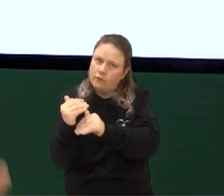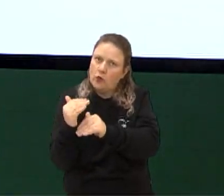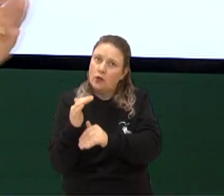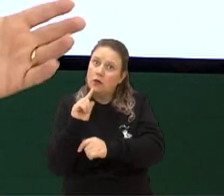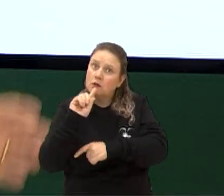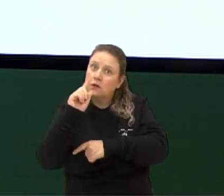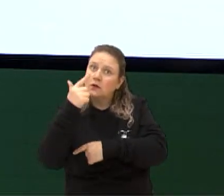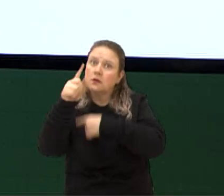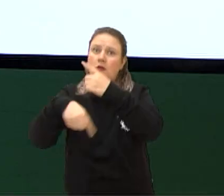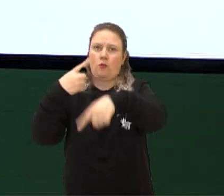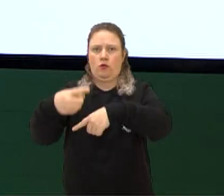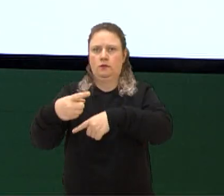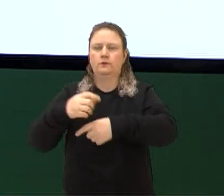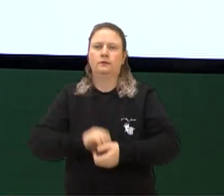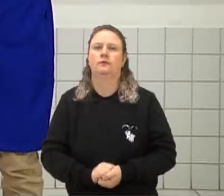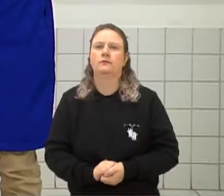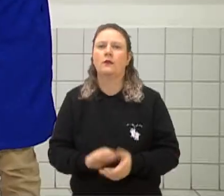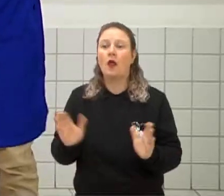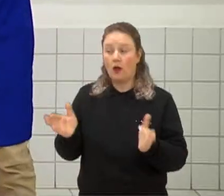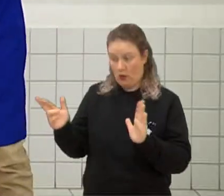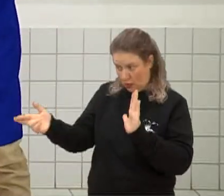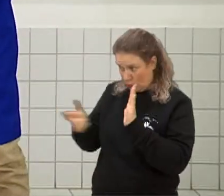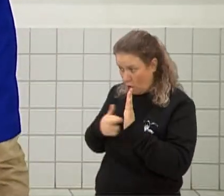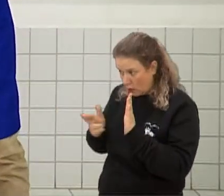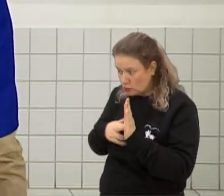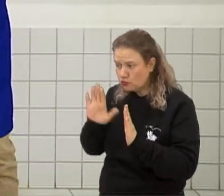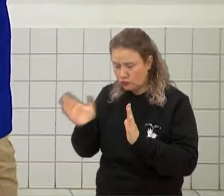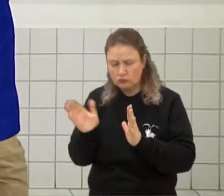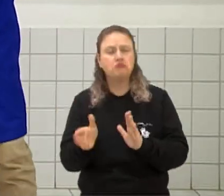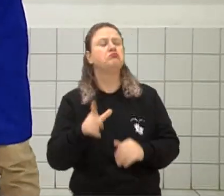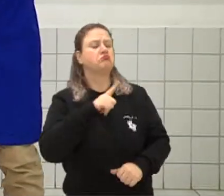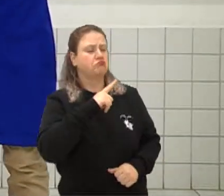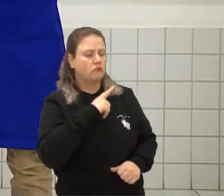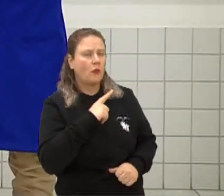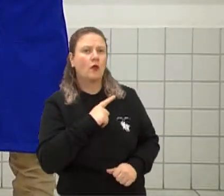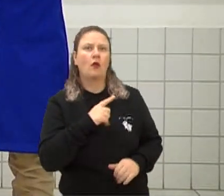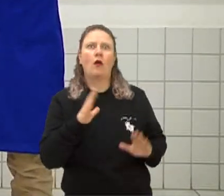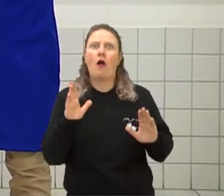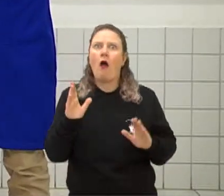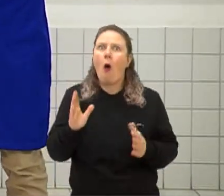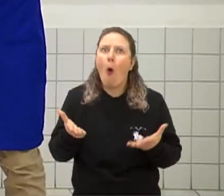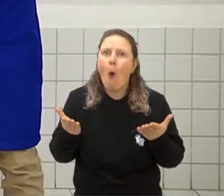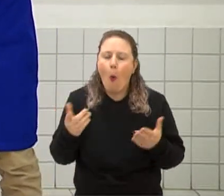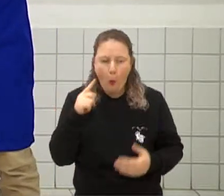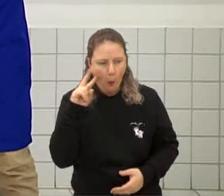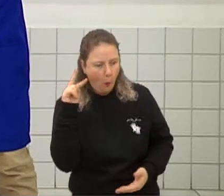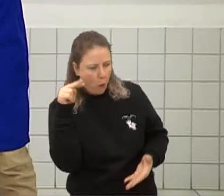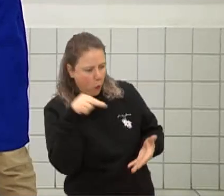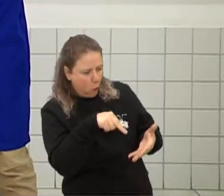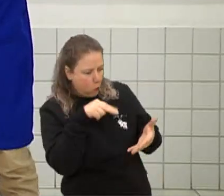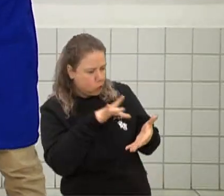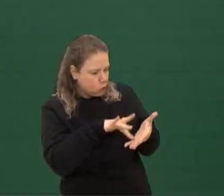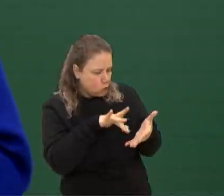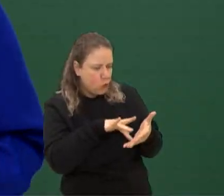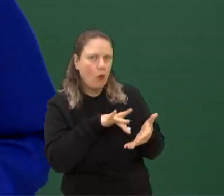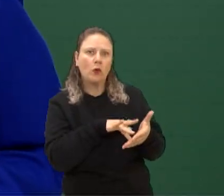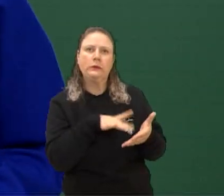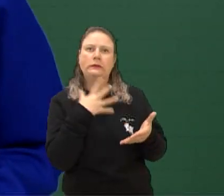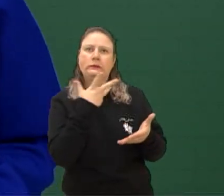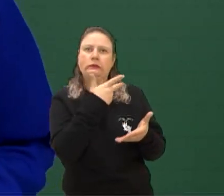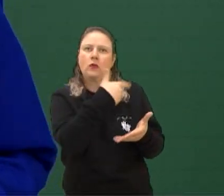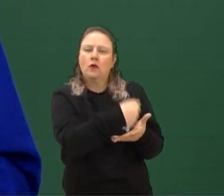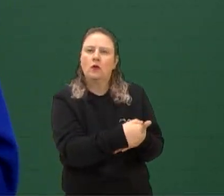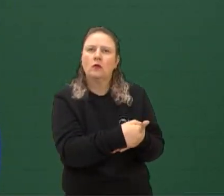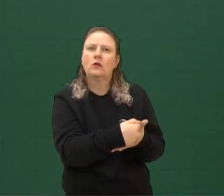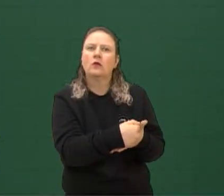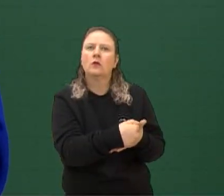posteriormente. Professor, a gente já tem a resposta aí? Perfeito, já temos aqui o resultado e olha só que maravilha! Nessa questão,